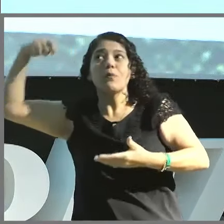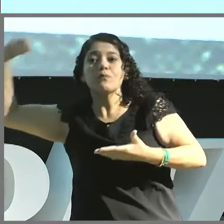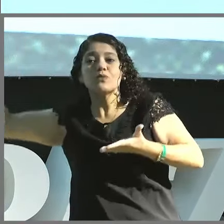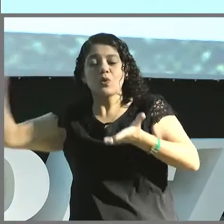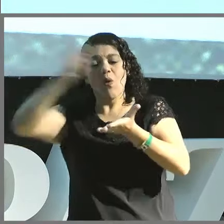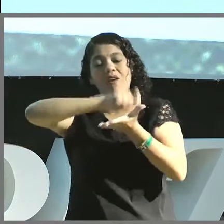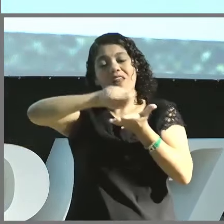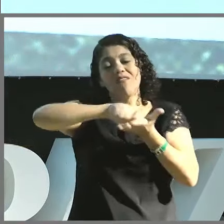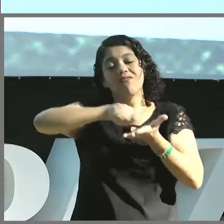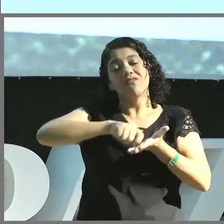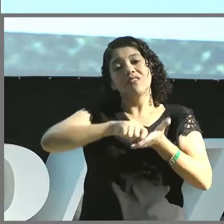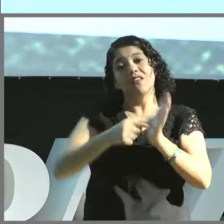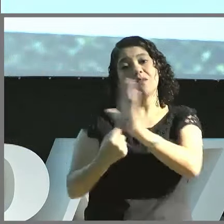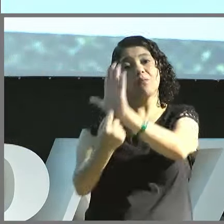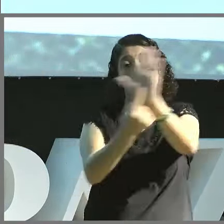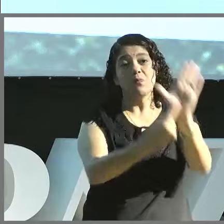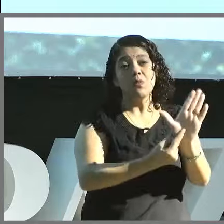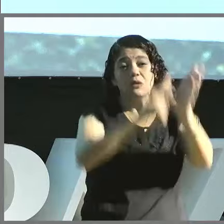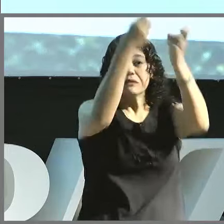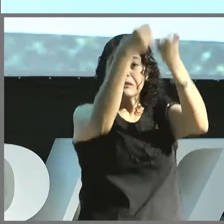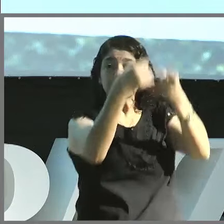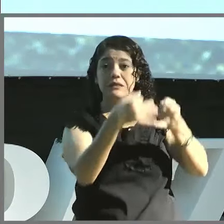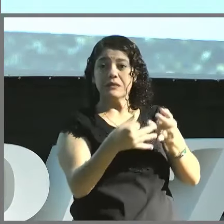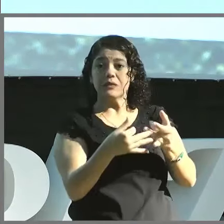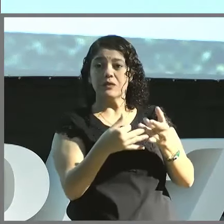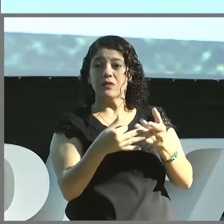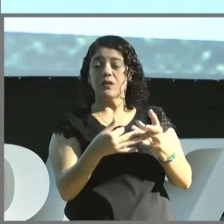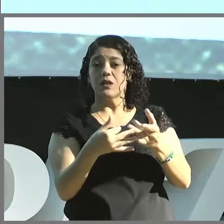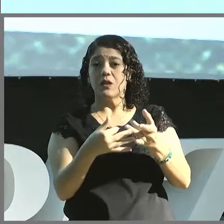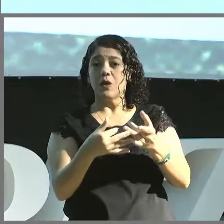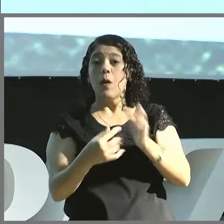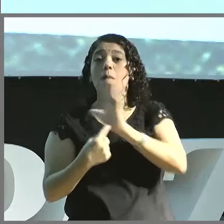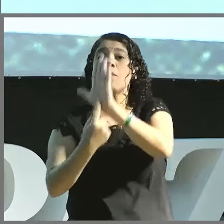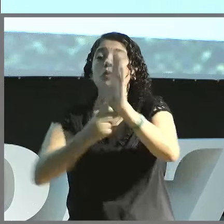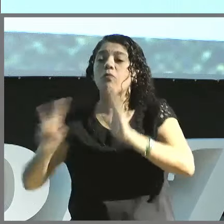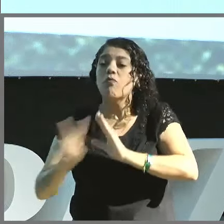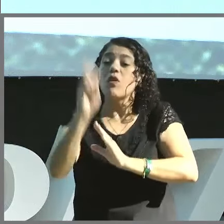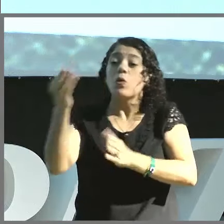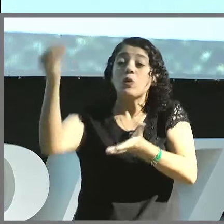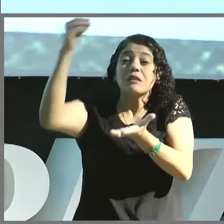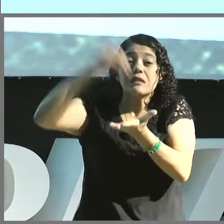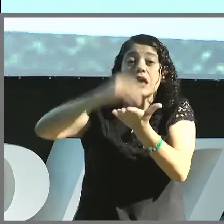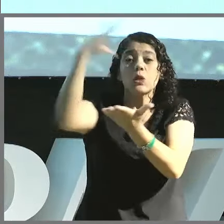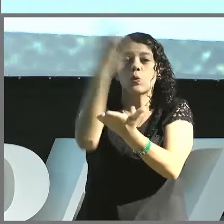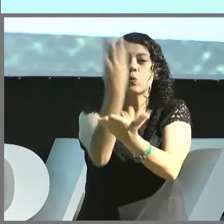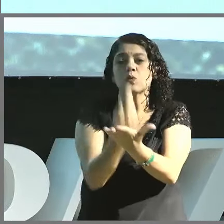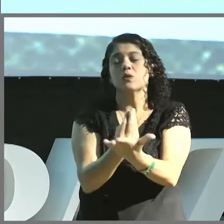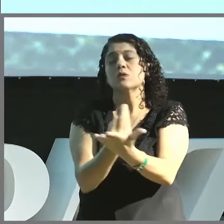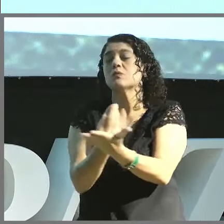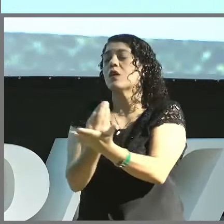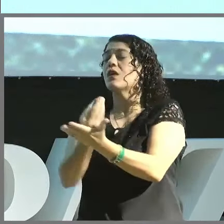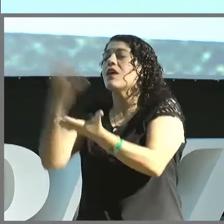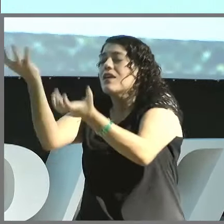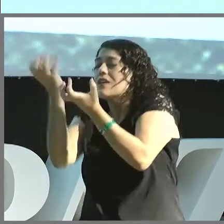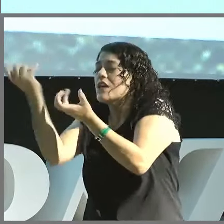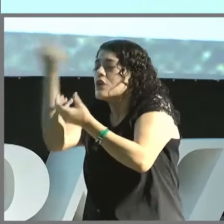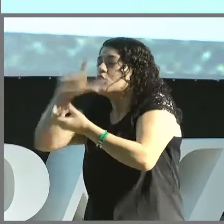diz, nos ensejando a valorizar o Espiritismo, que recebe Jesus de